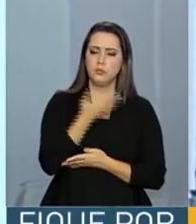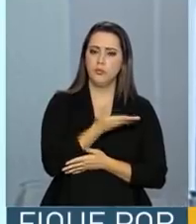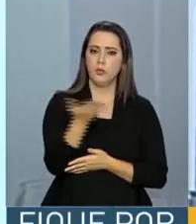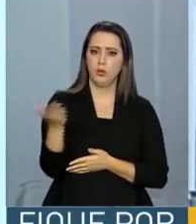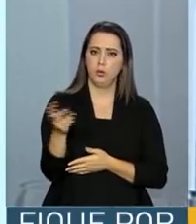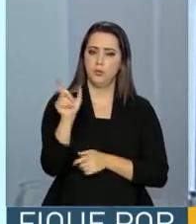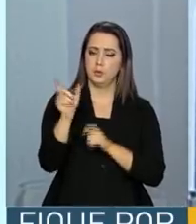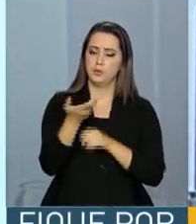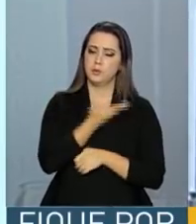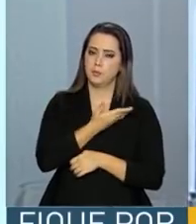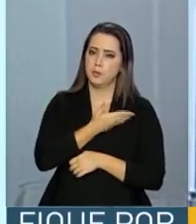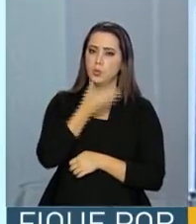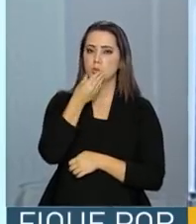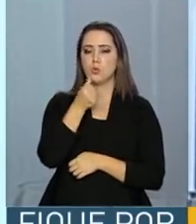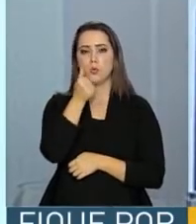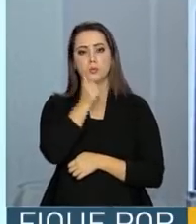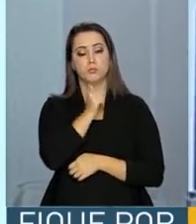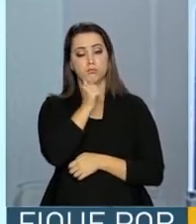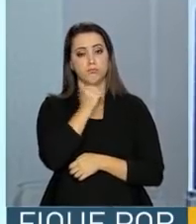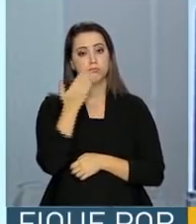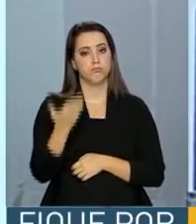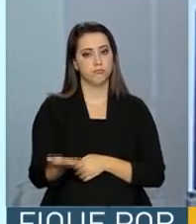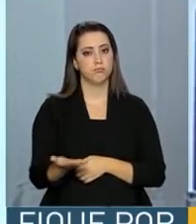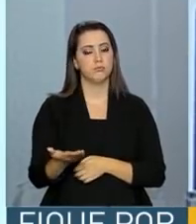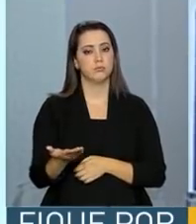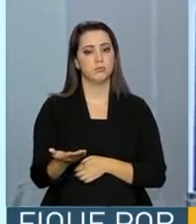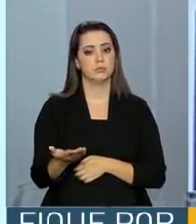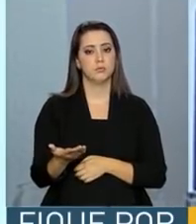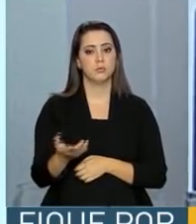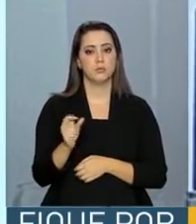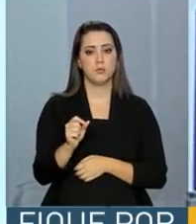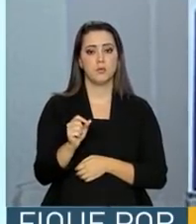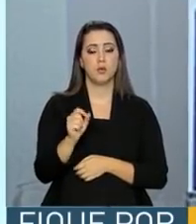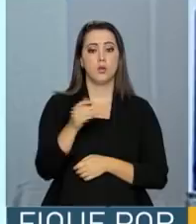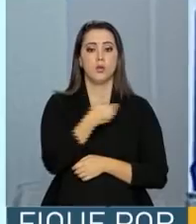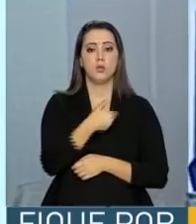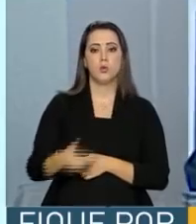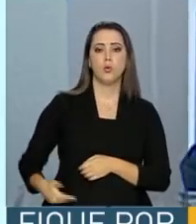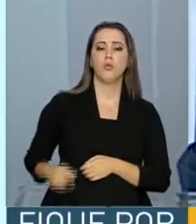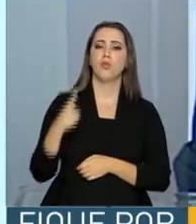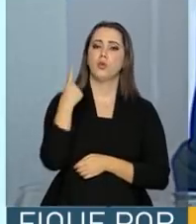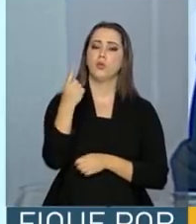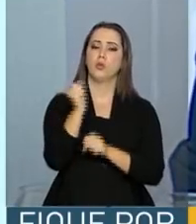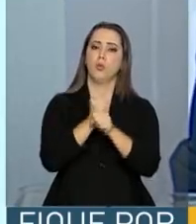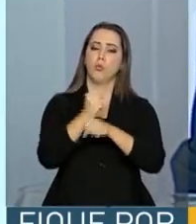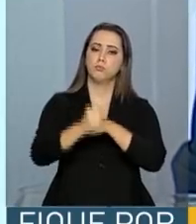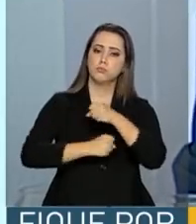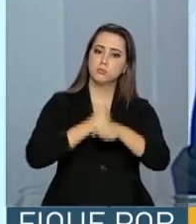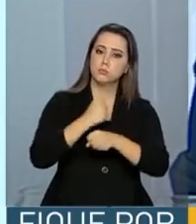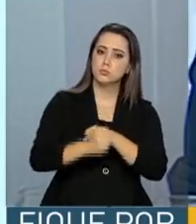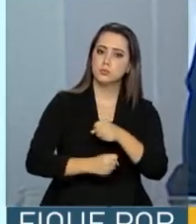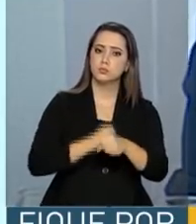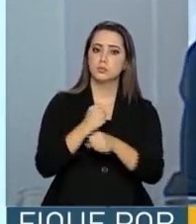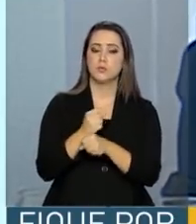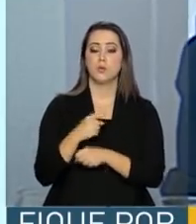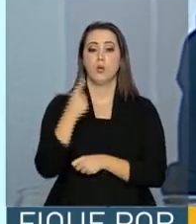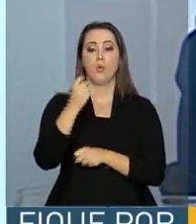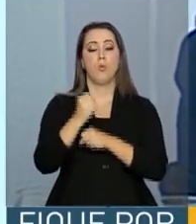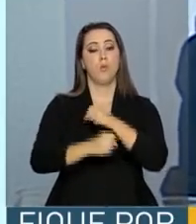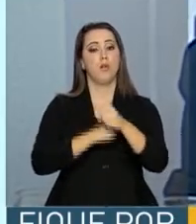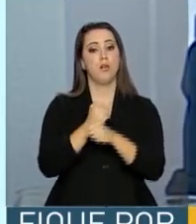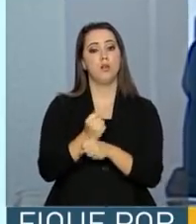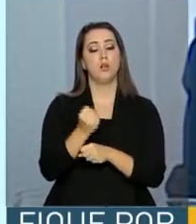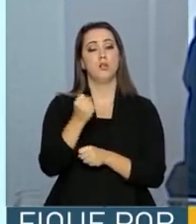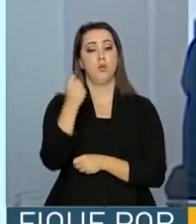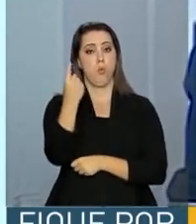para os amigos e amigas que o governo tem mais um jogo pela frente e se nós em um ano e oito meses